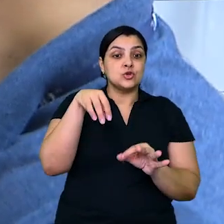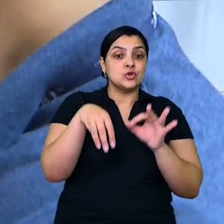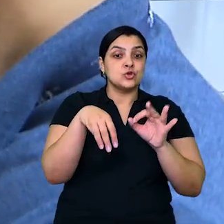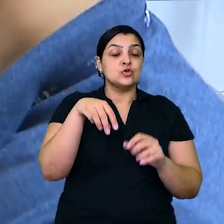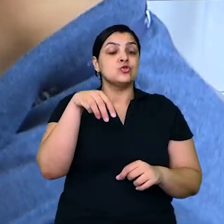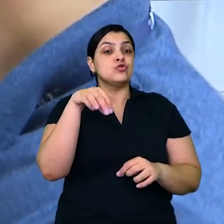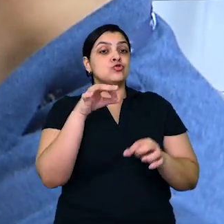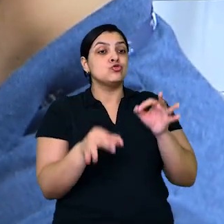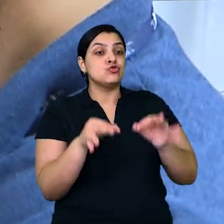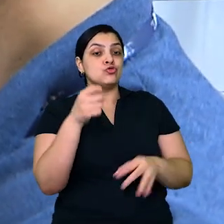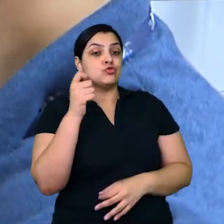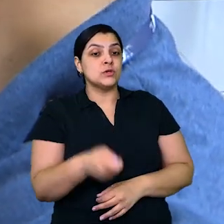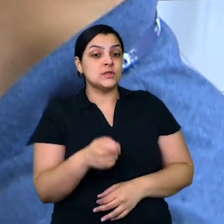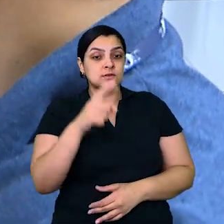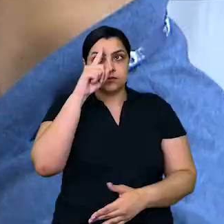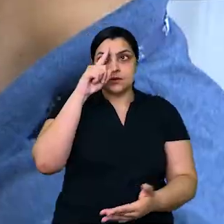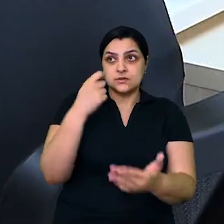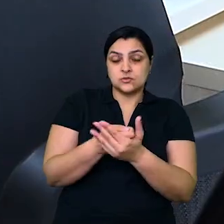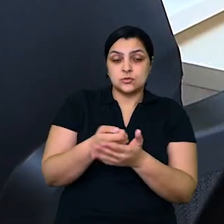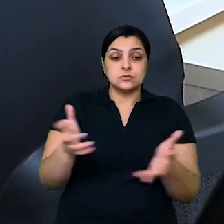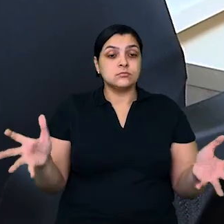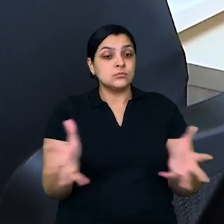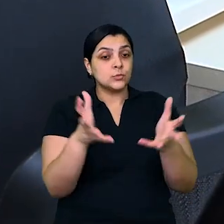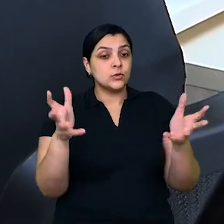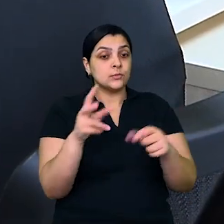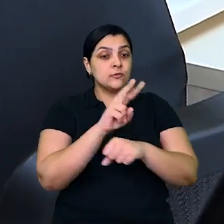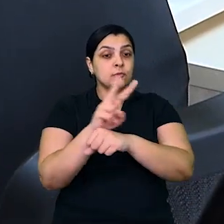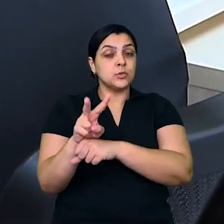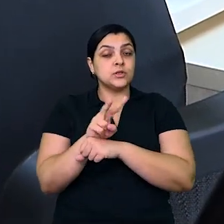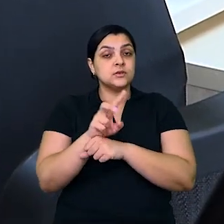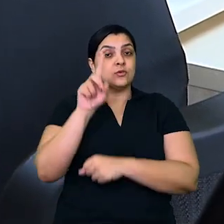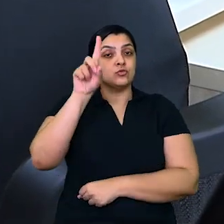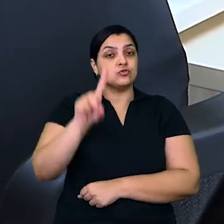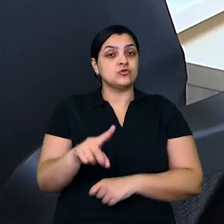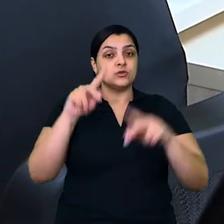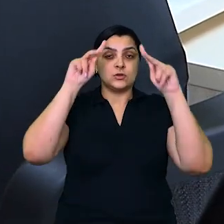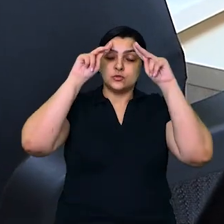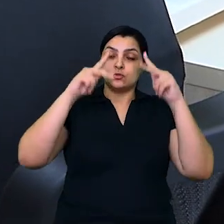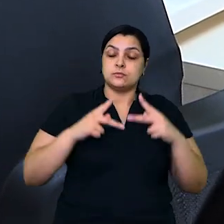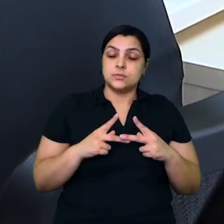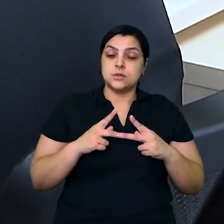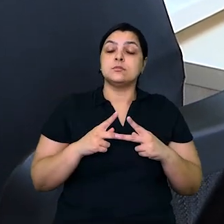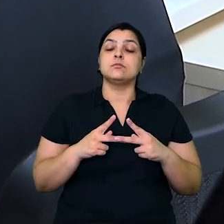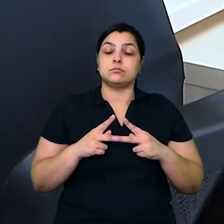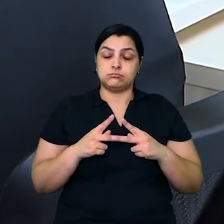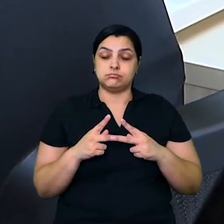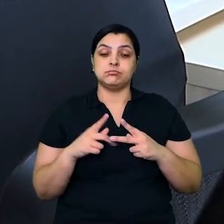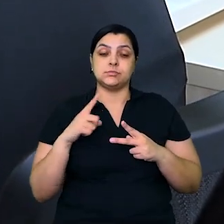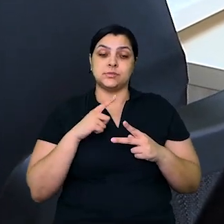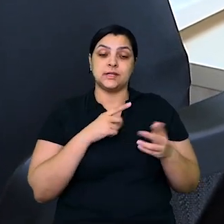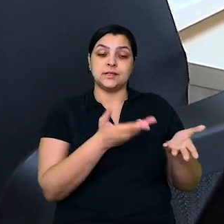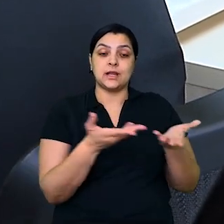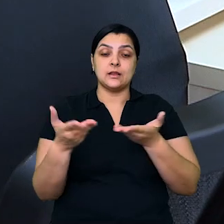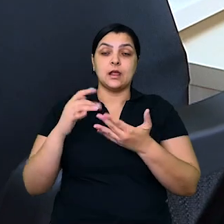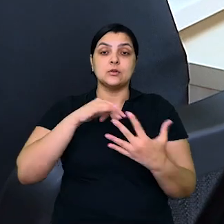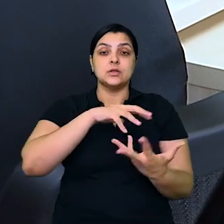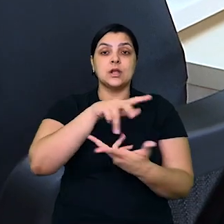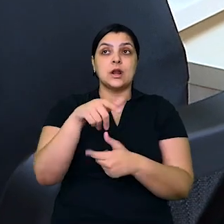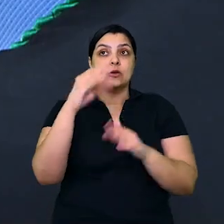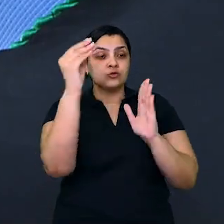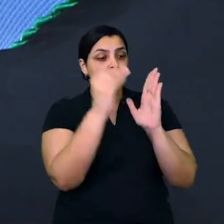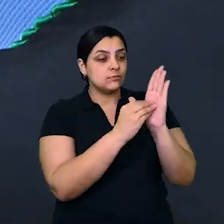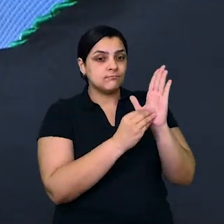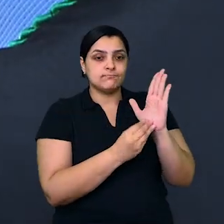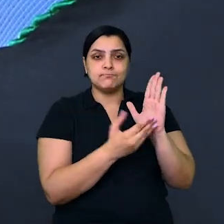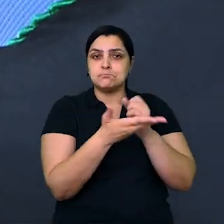juízes que, em decisões e acórdãos, promovam a proteção dos direitos humanos fundamentados em tratados